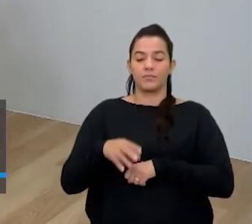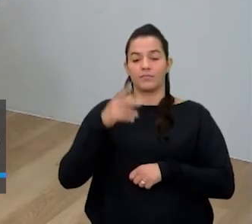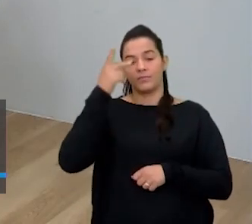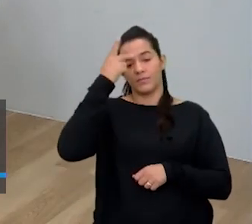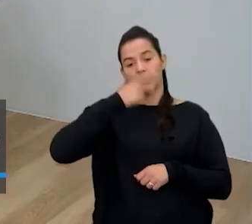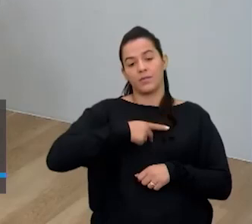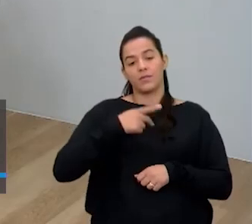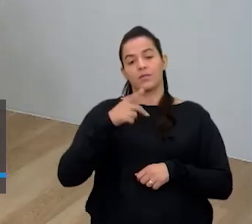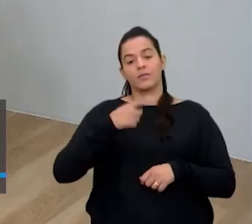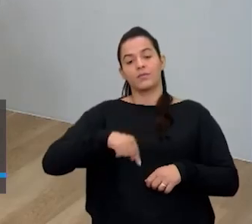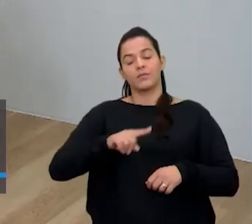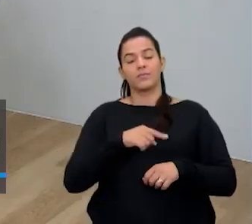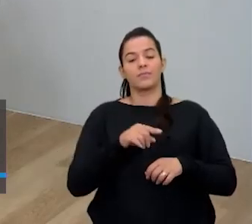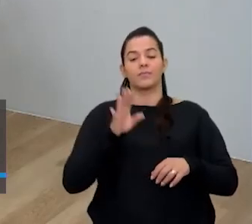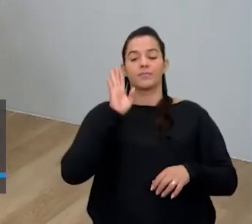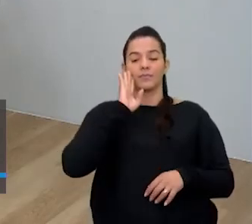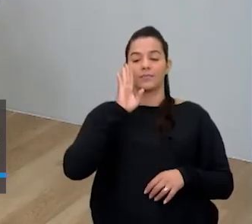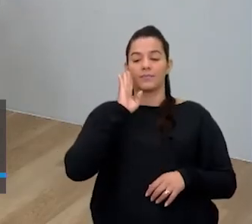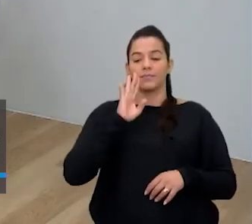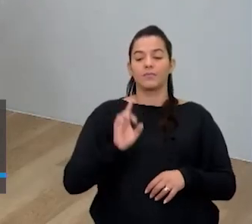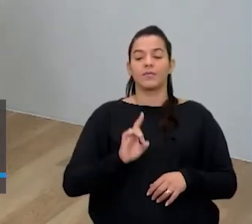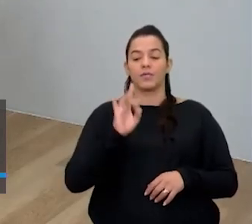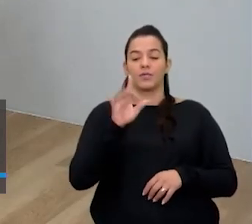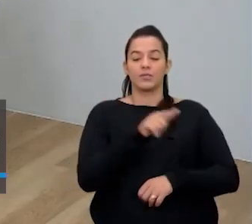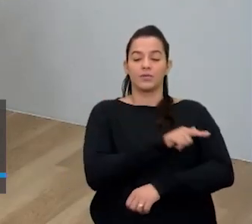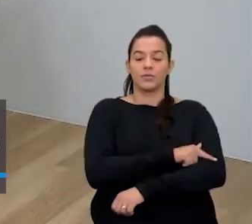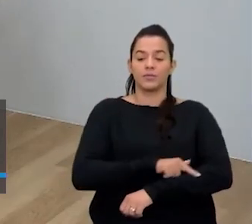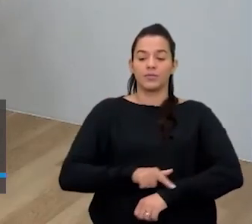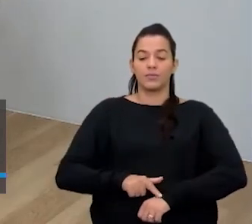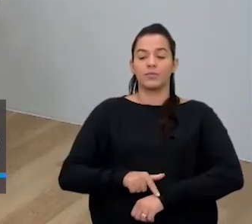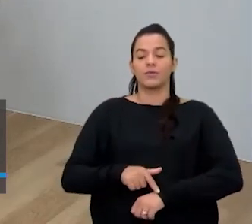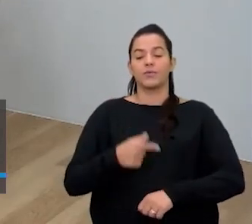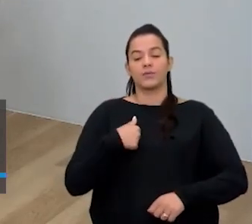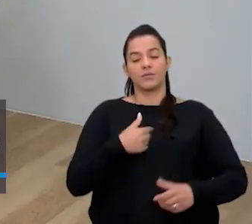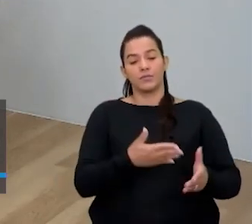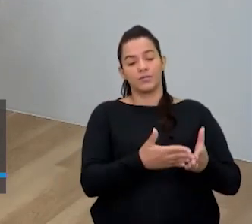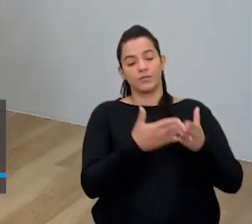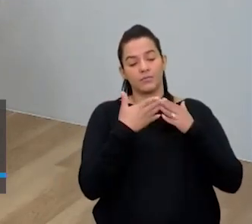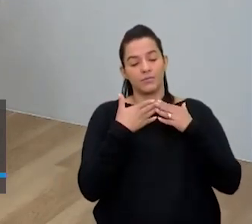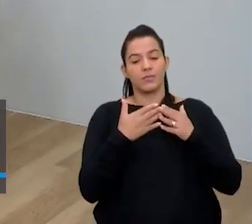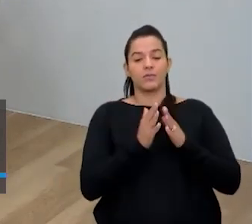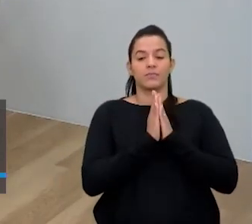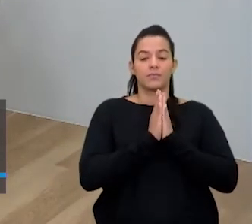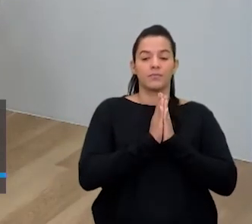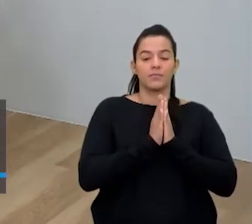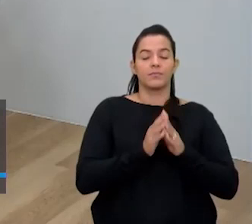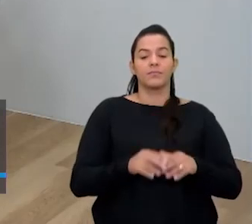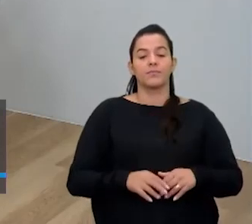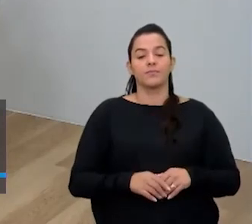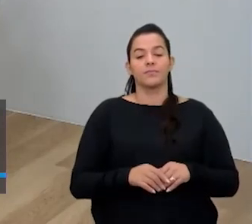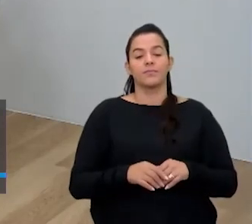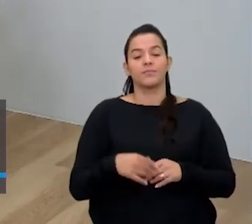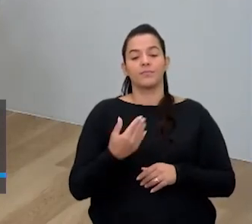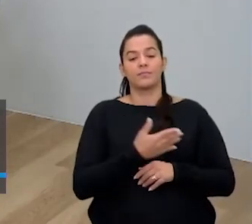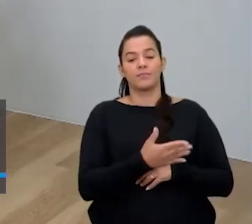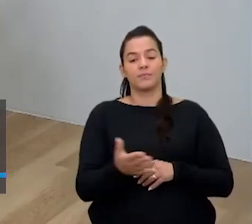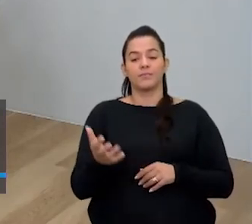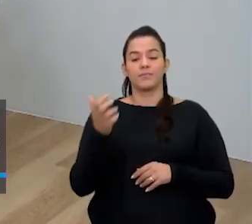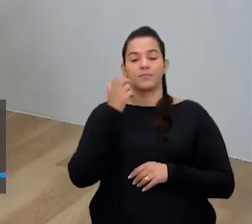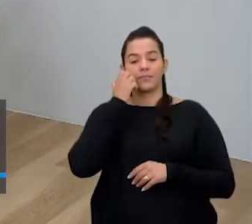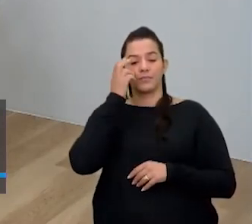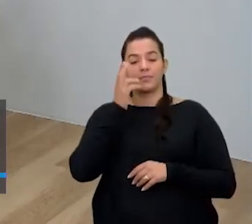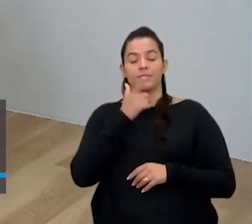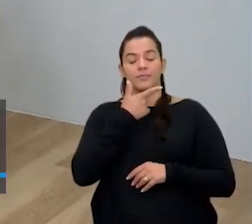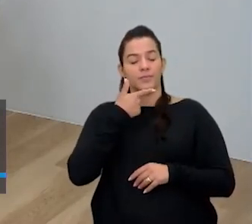uma questão até legal, não é só de educação, a gente pede licença, claro, né? E ele foi muito simpático, só